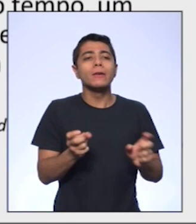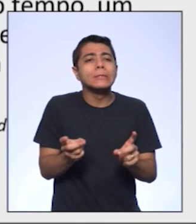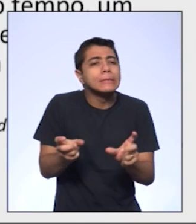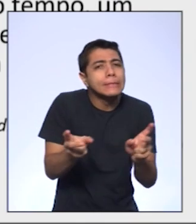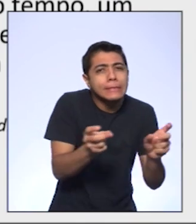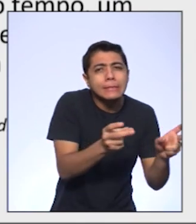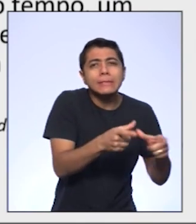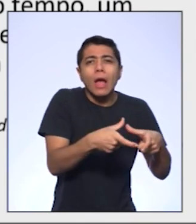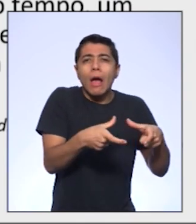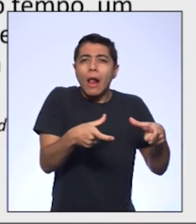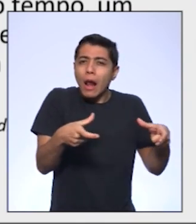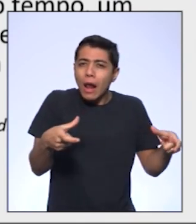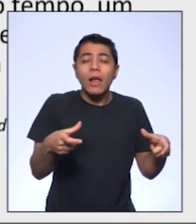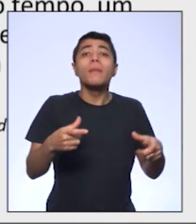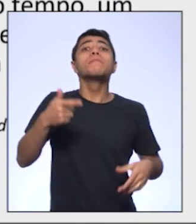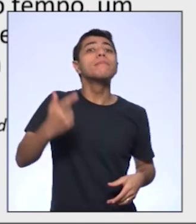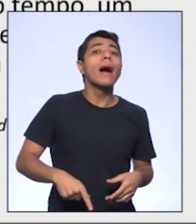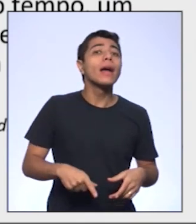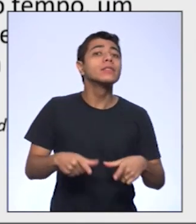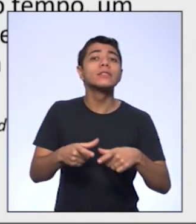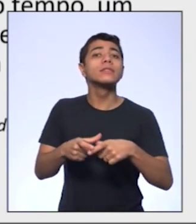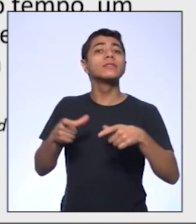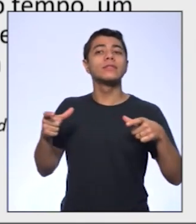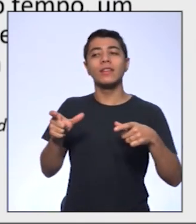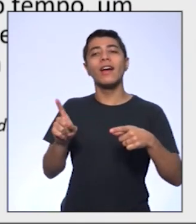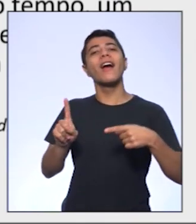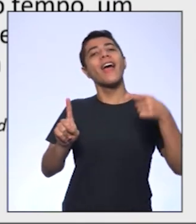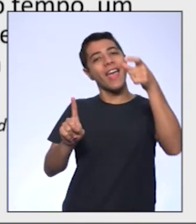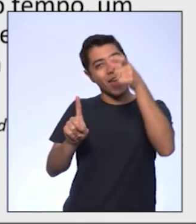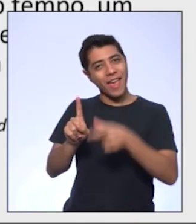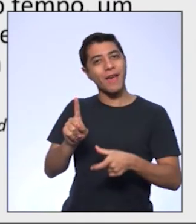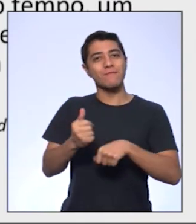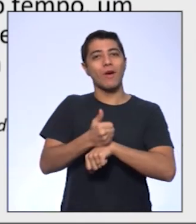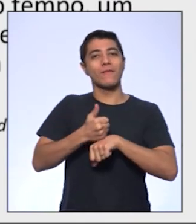comércio, da indústria, mano, esse tipo de mundo aparece o intelectual também.